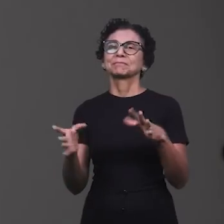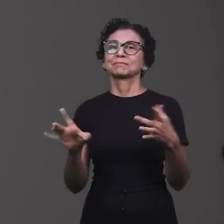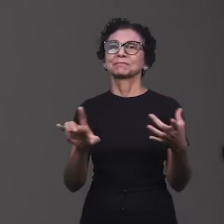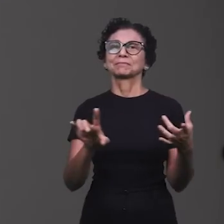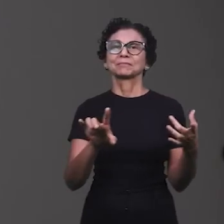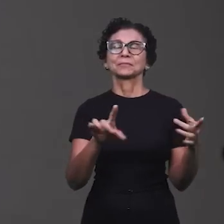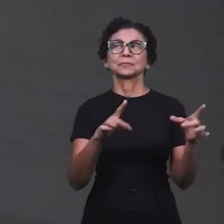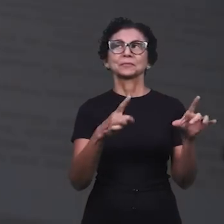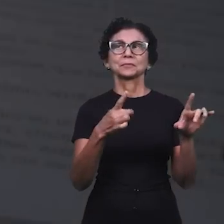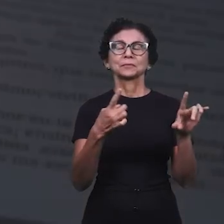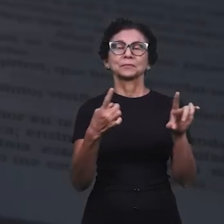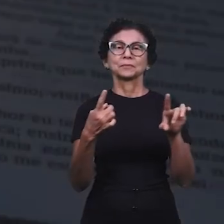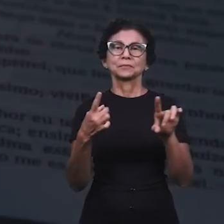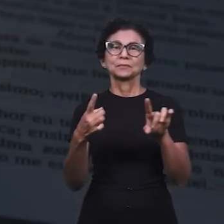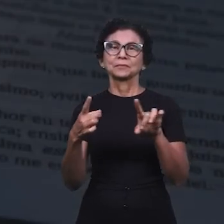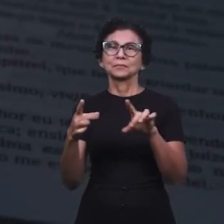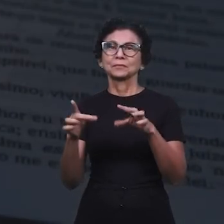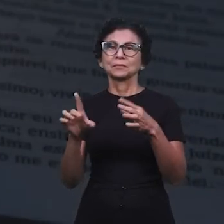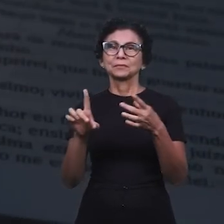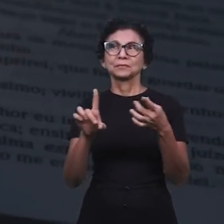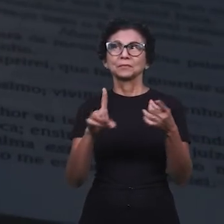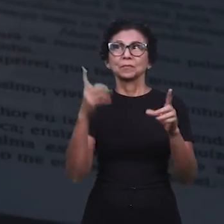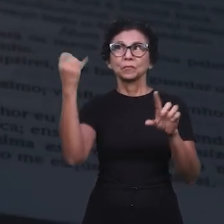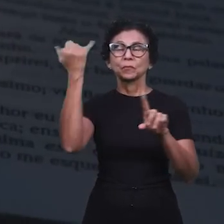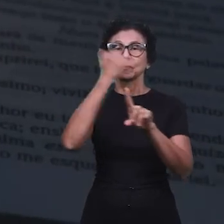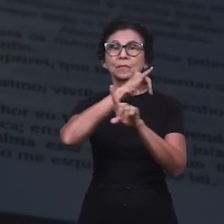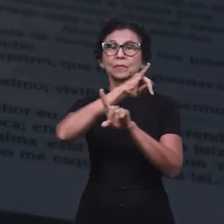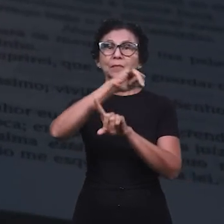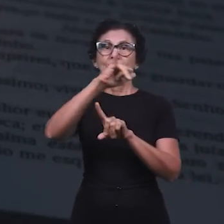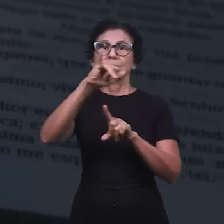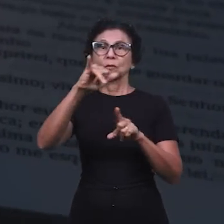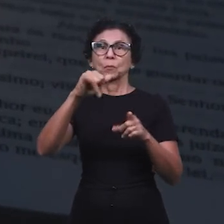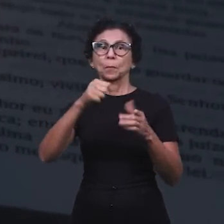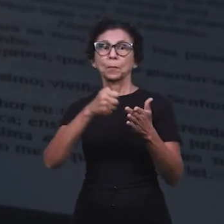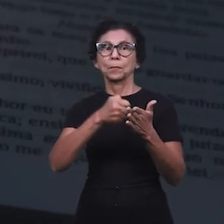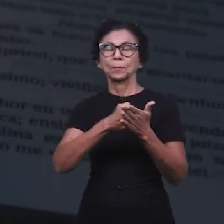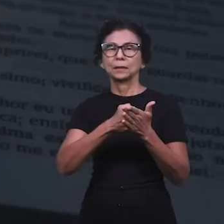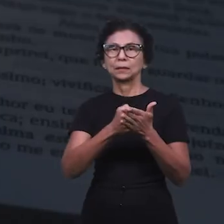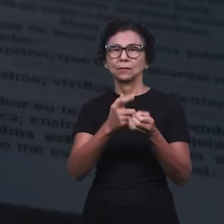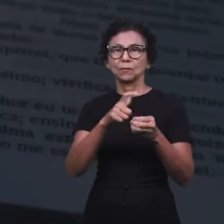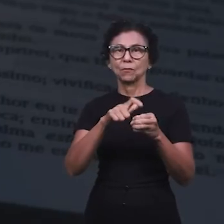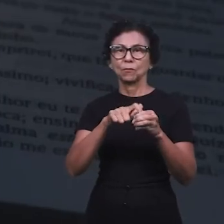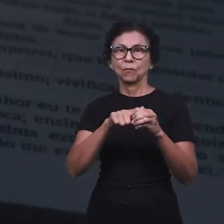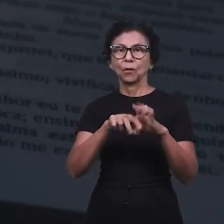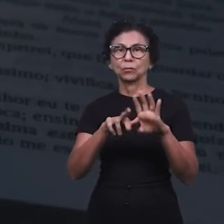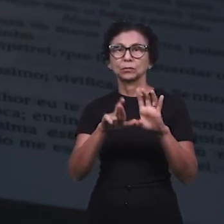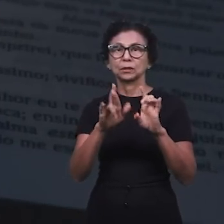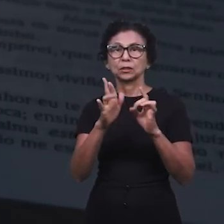A igreja fiel